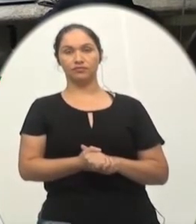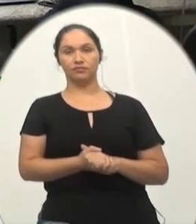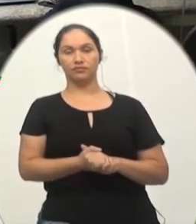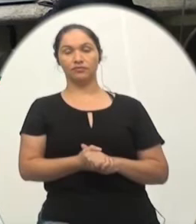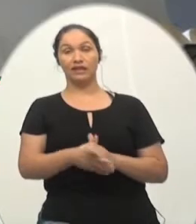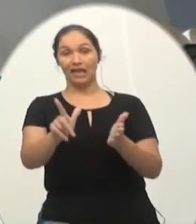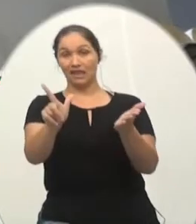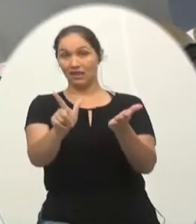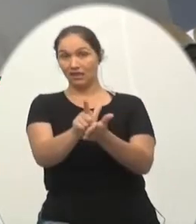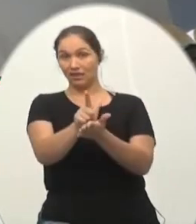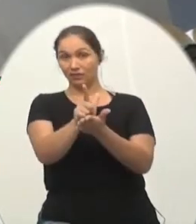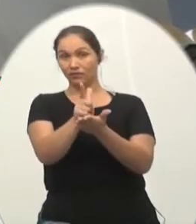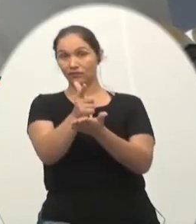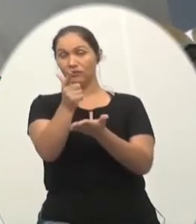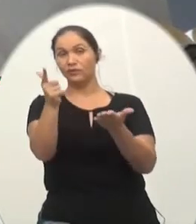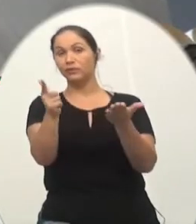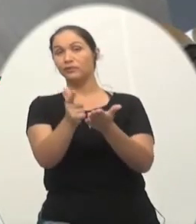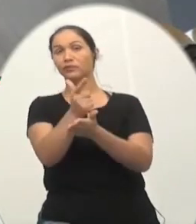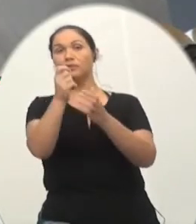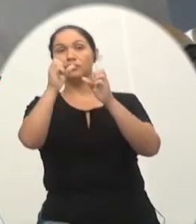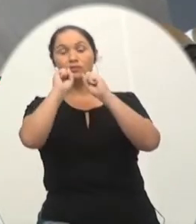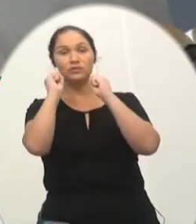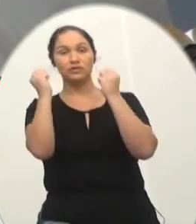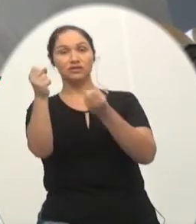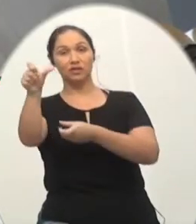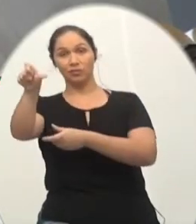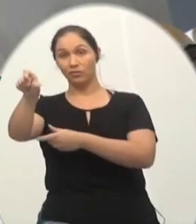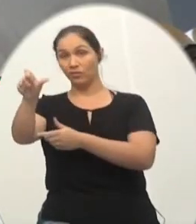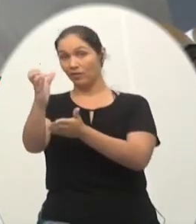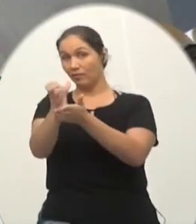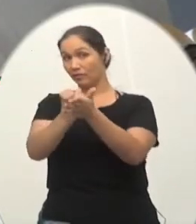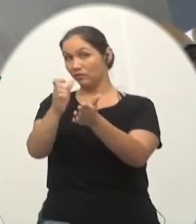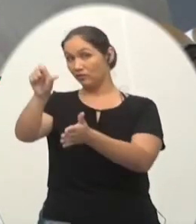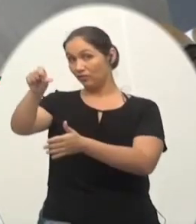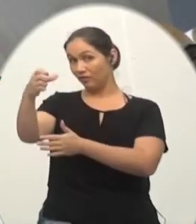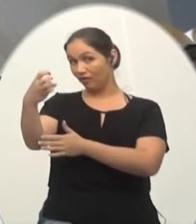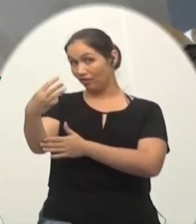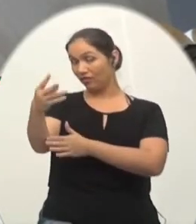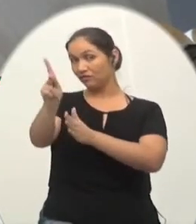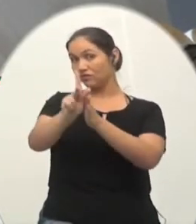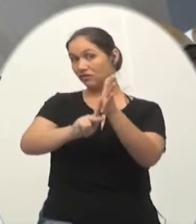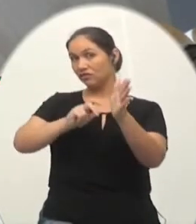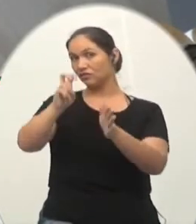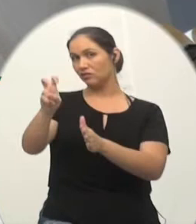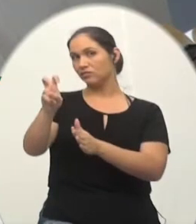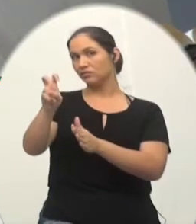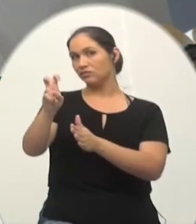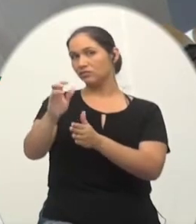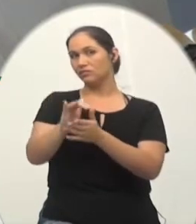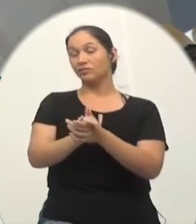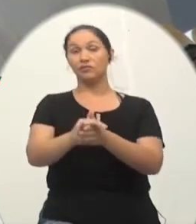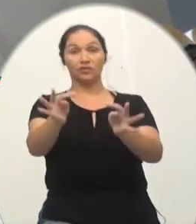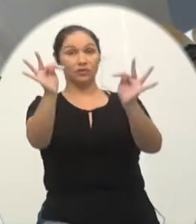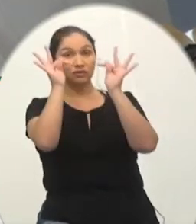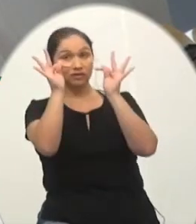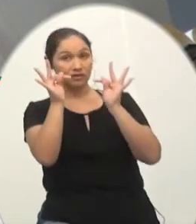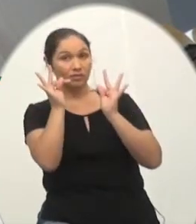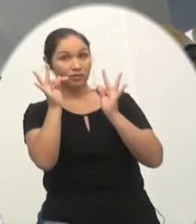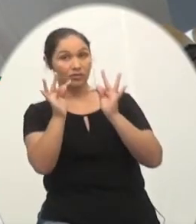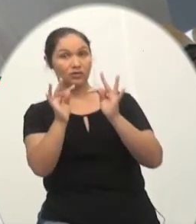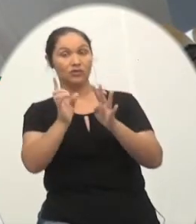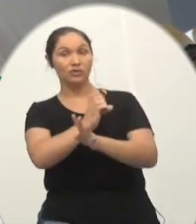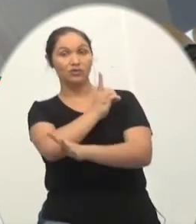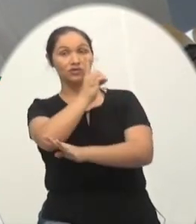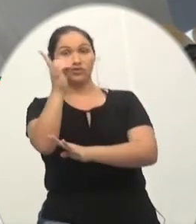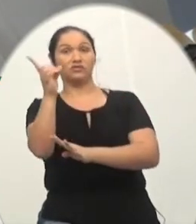Salmo 93, versículo 5. Fidelíssimos são os teus testemunhos. A tua casa